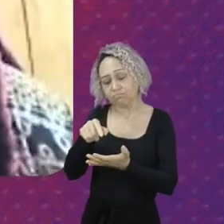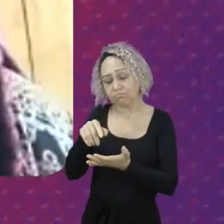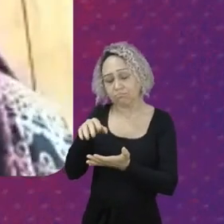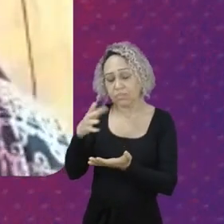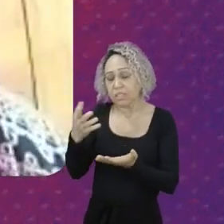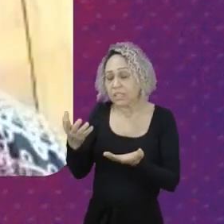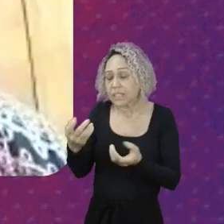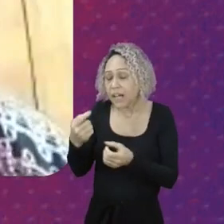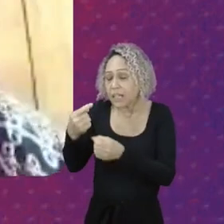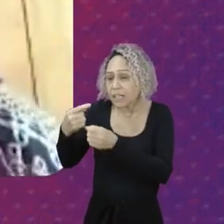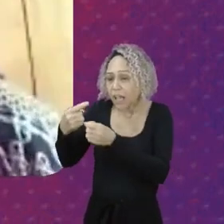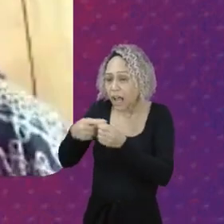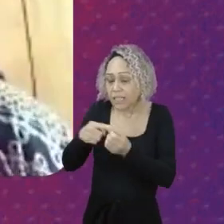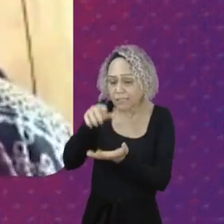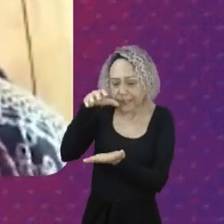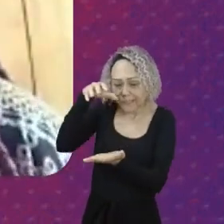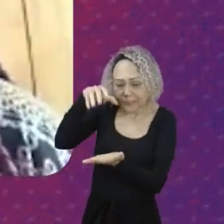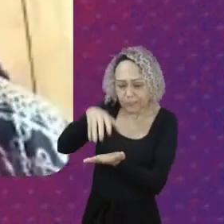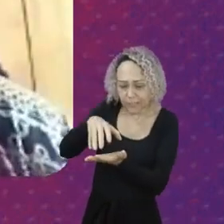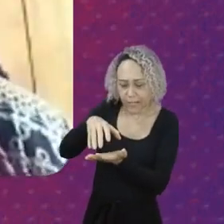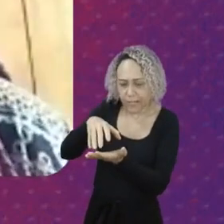à margem